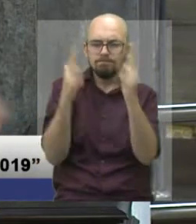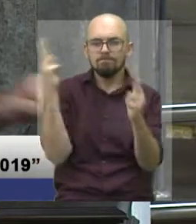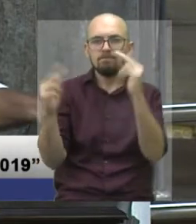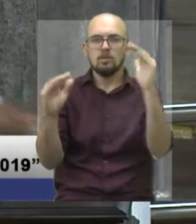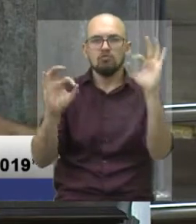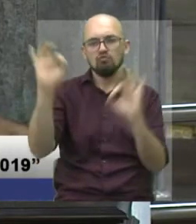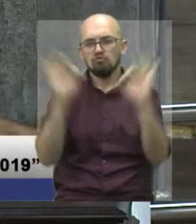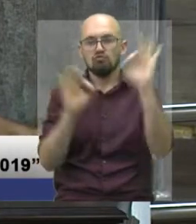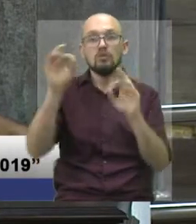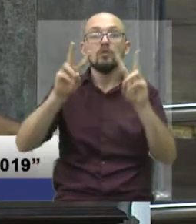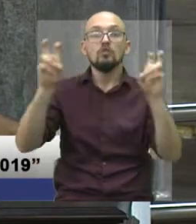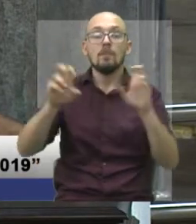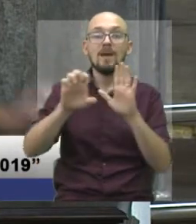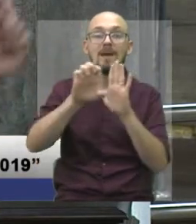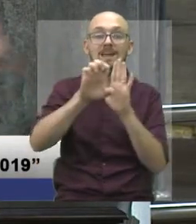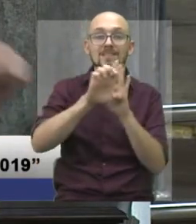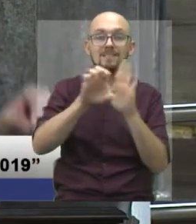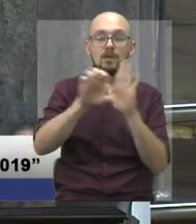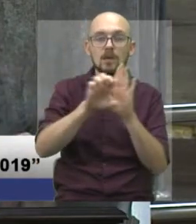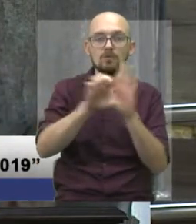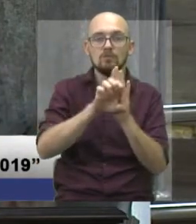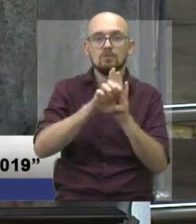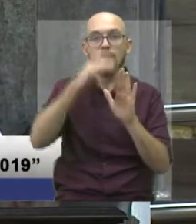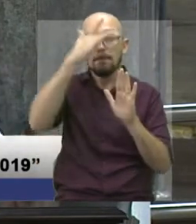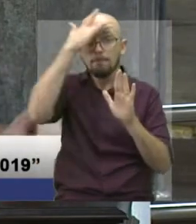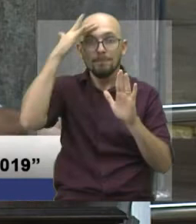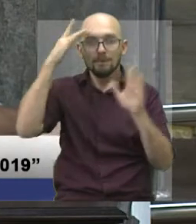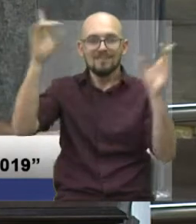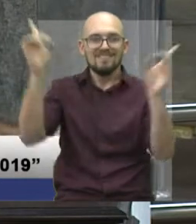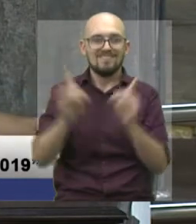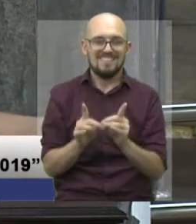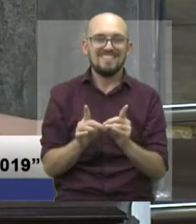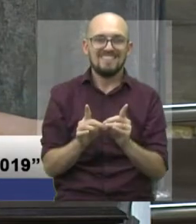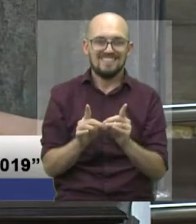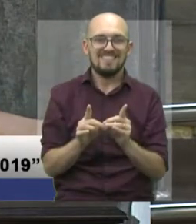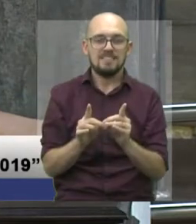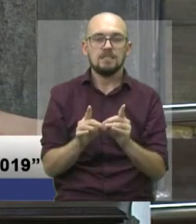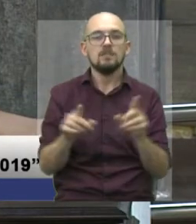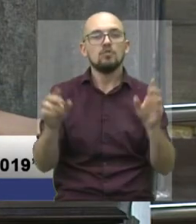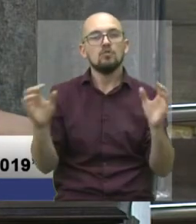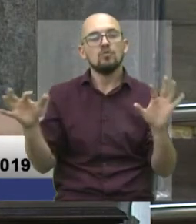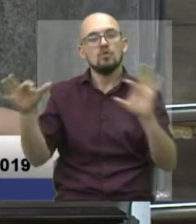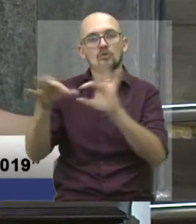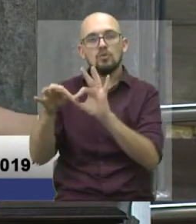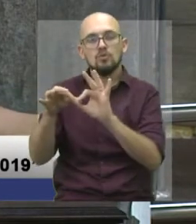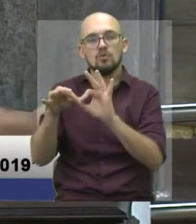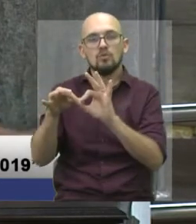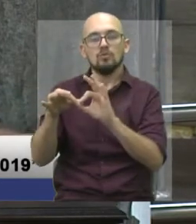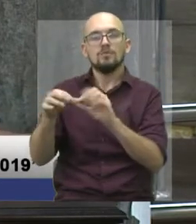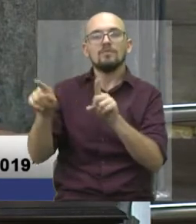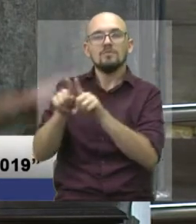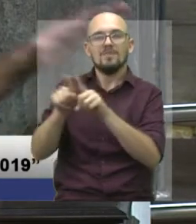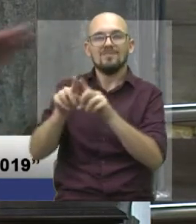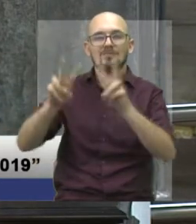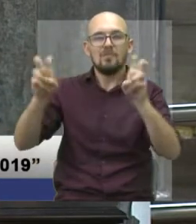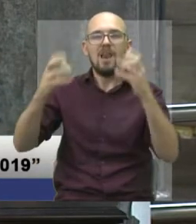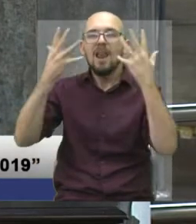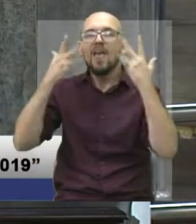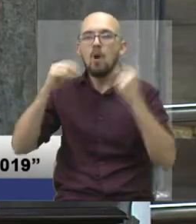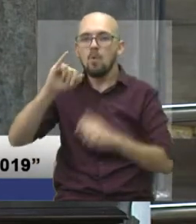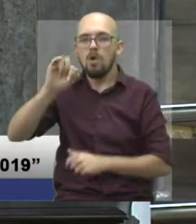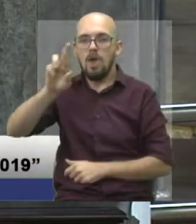no Estatuto da Pessoa com Deficiência, junto às legislações que regem o Imposto de Renda. E aí a gente